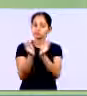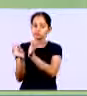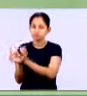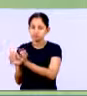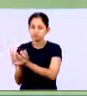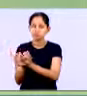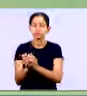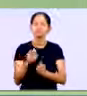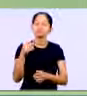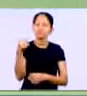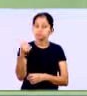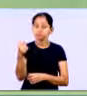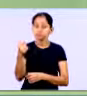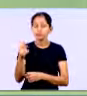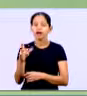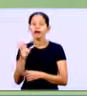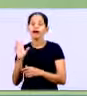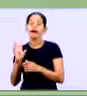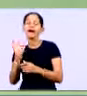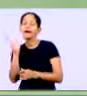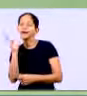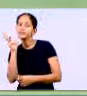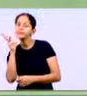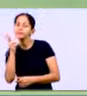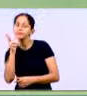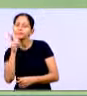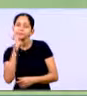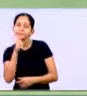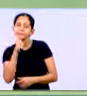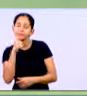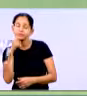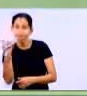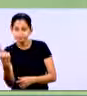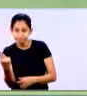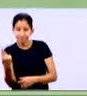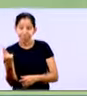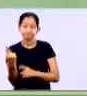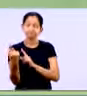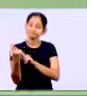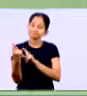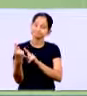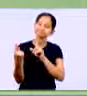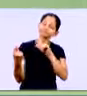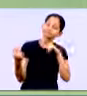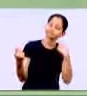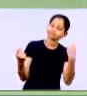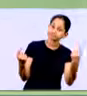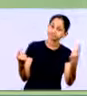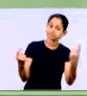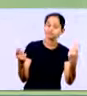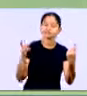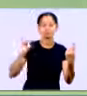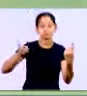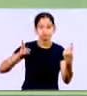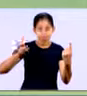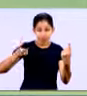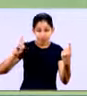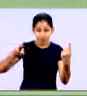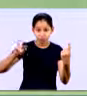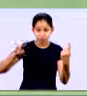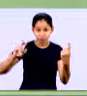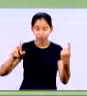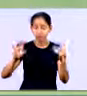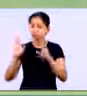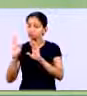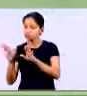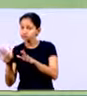O financiamento a longo prazo, que eles são necessários para o dispêndio de capital. O dispêndio de capital é aquele de capital fixo, que você vai fazer investimento